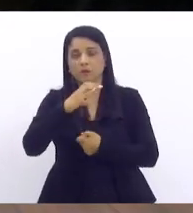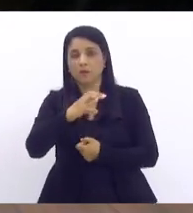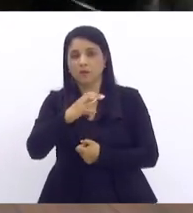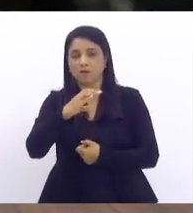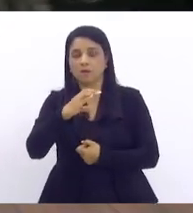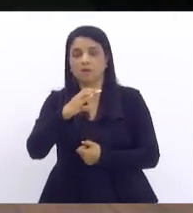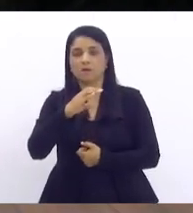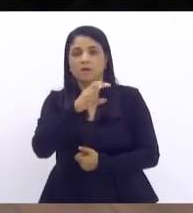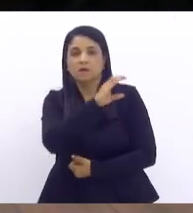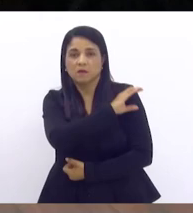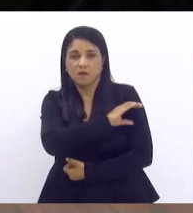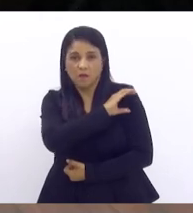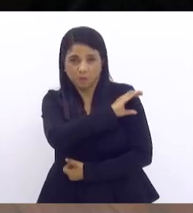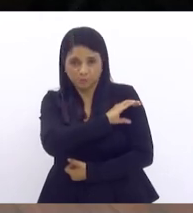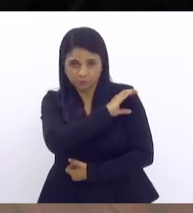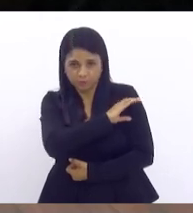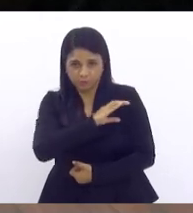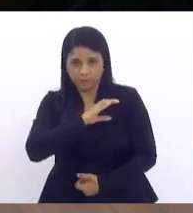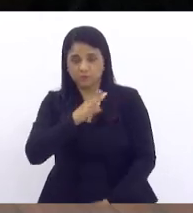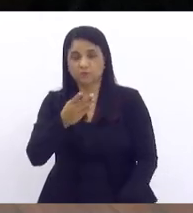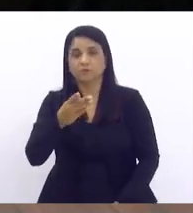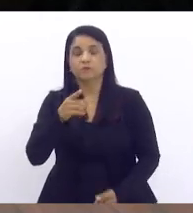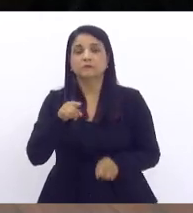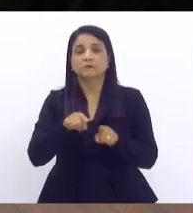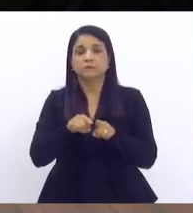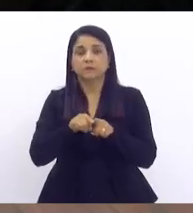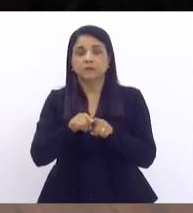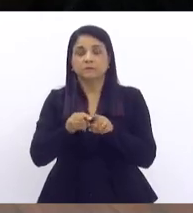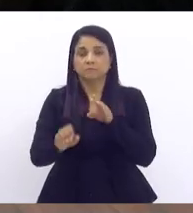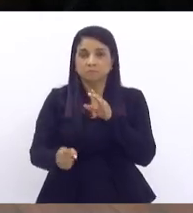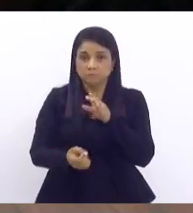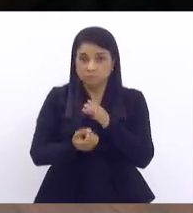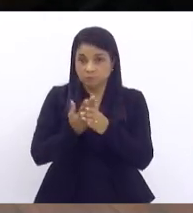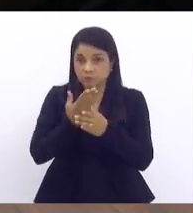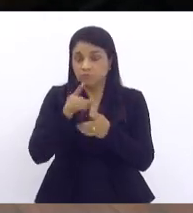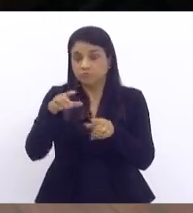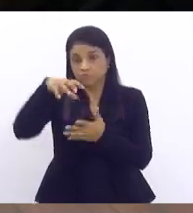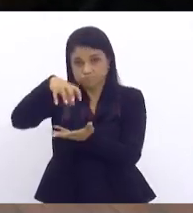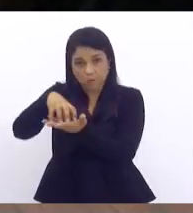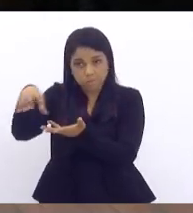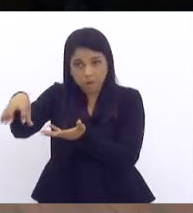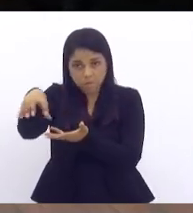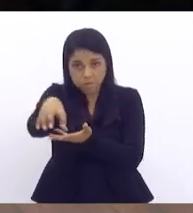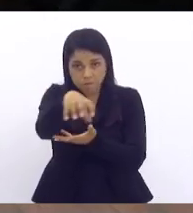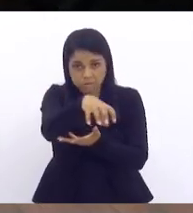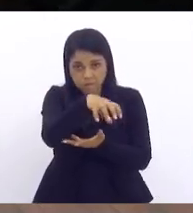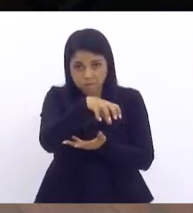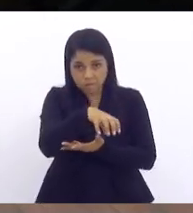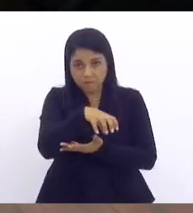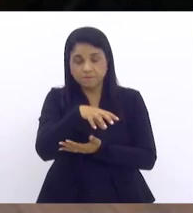Goytacazes e também vi que recentemente foi